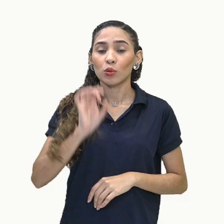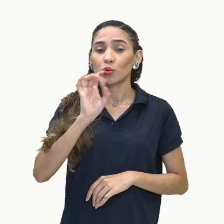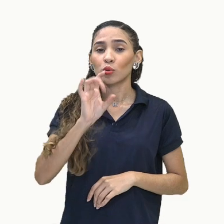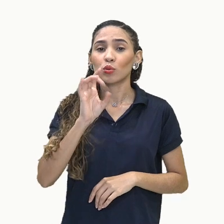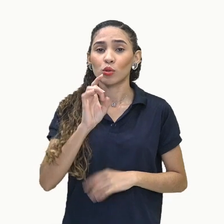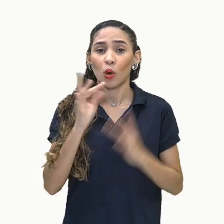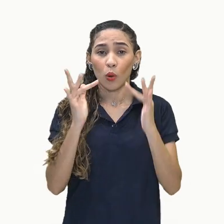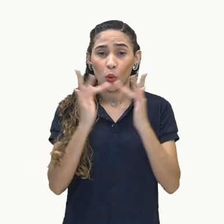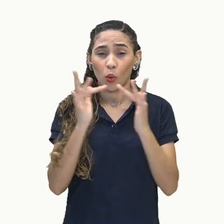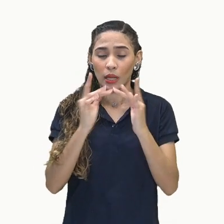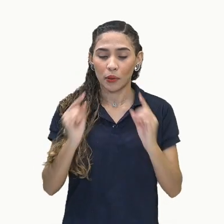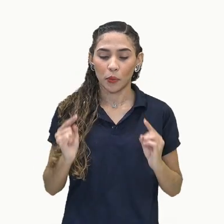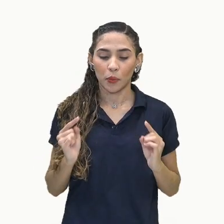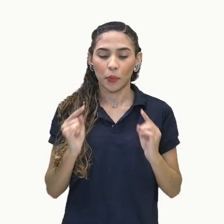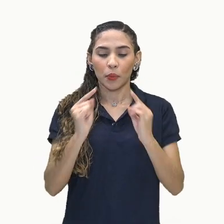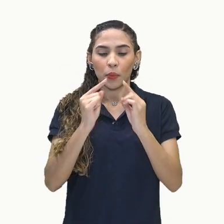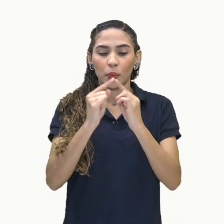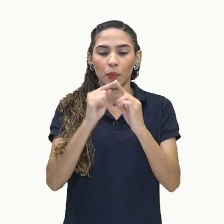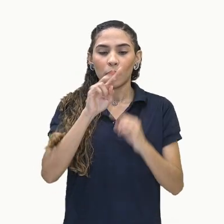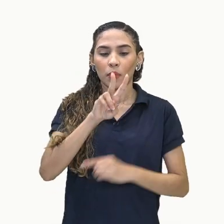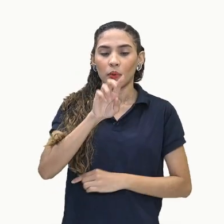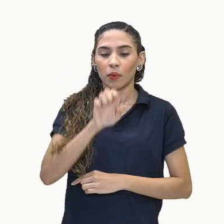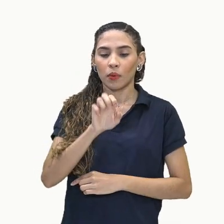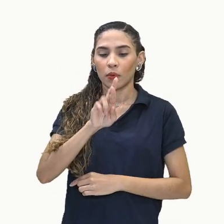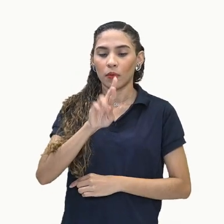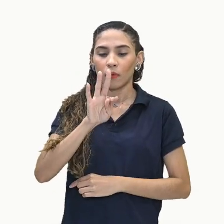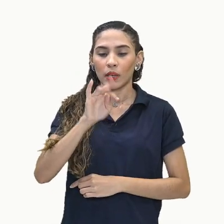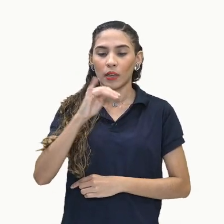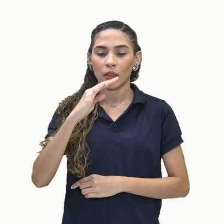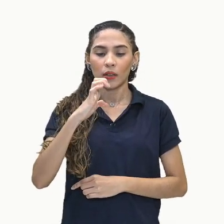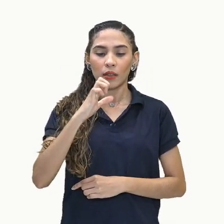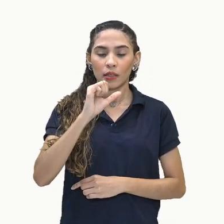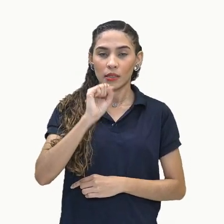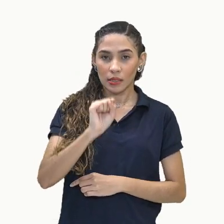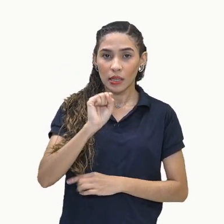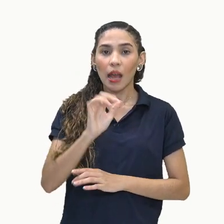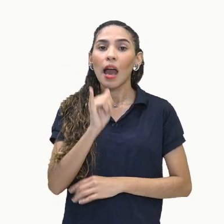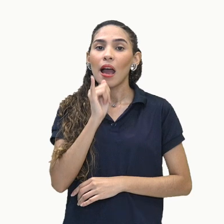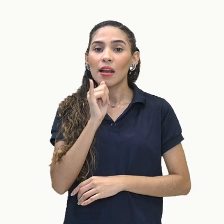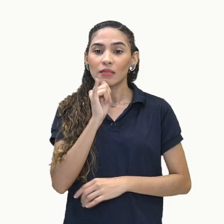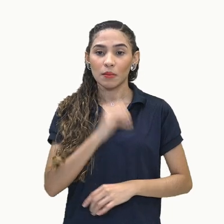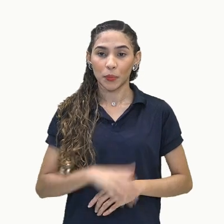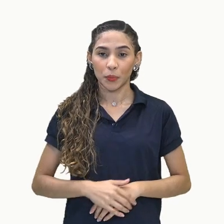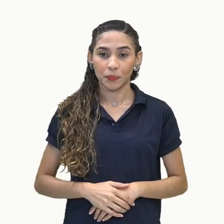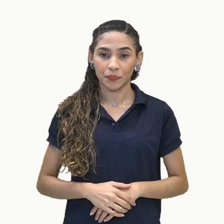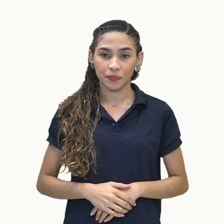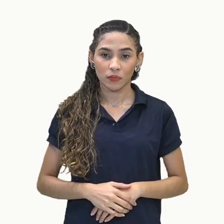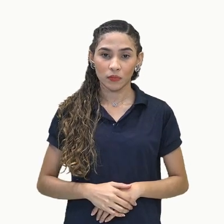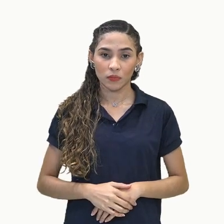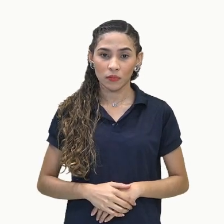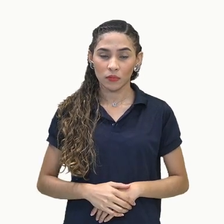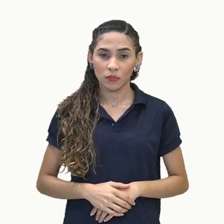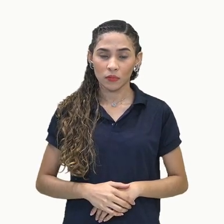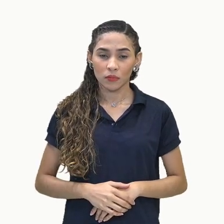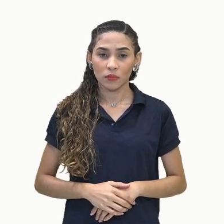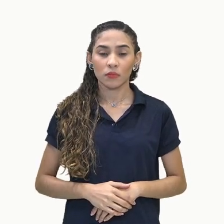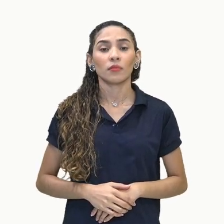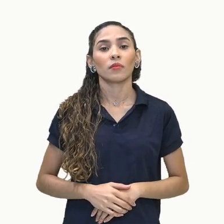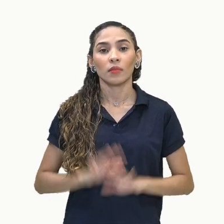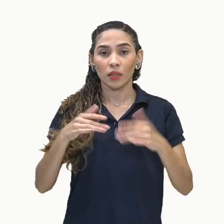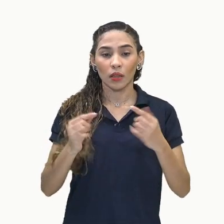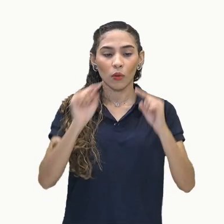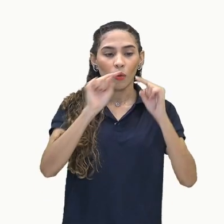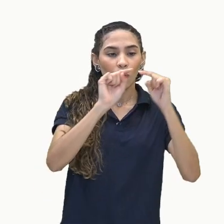seus vértices. Como assim? Significa que esses lados do